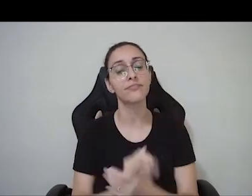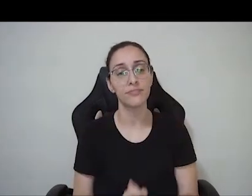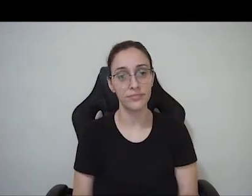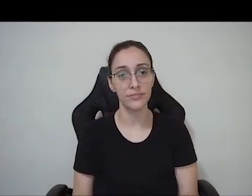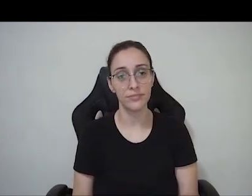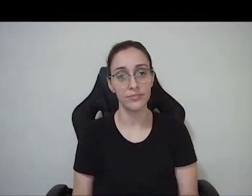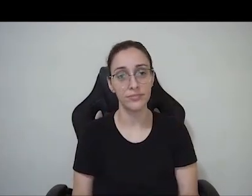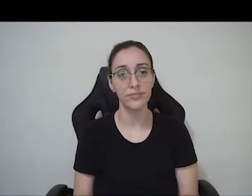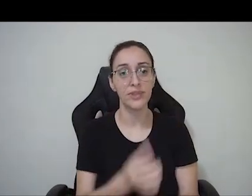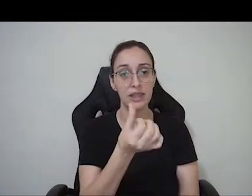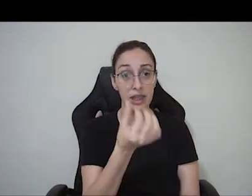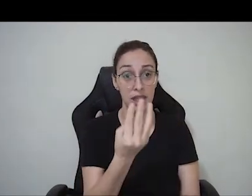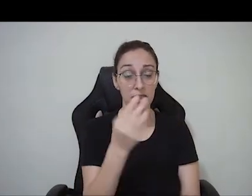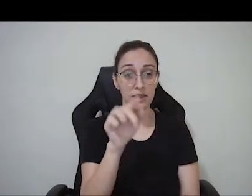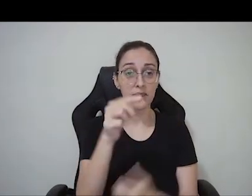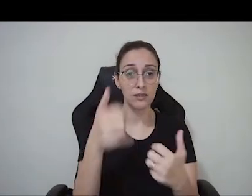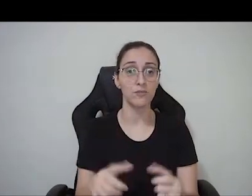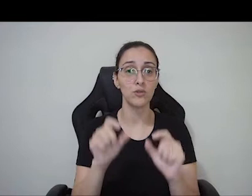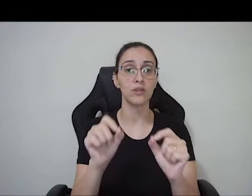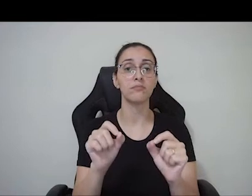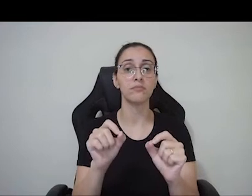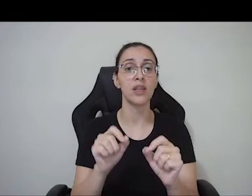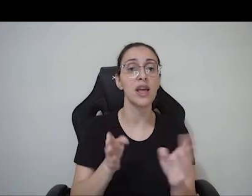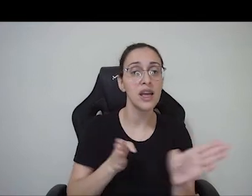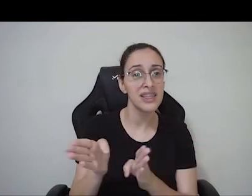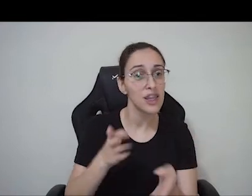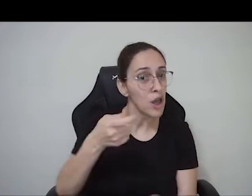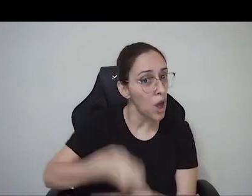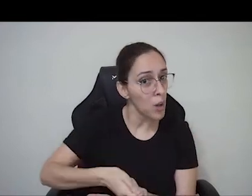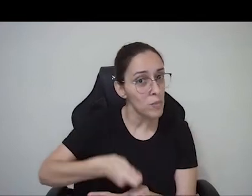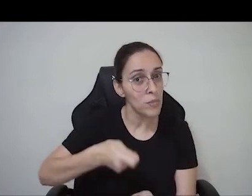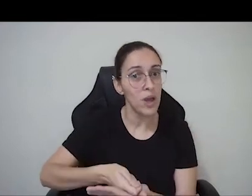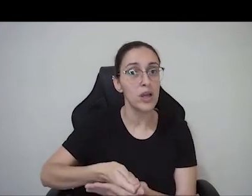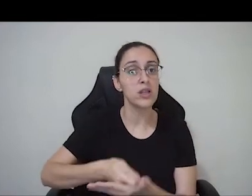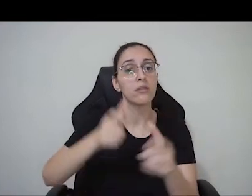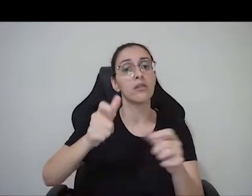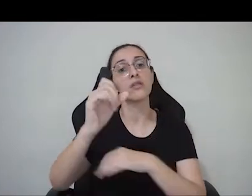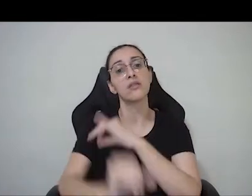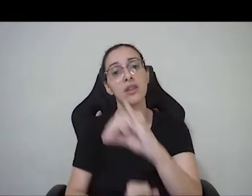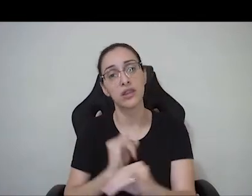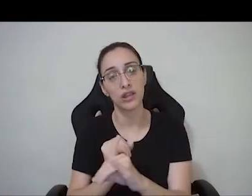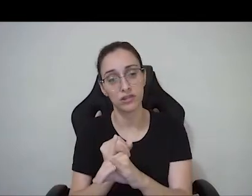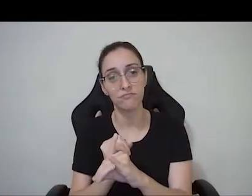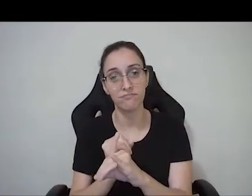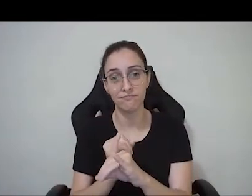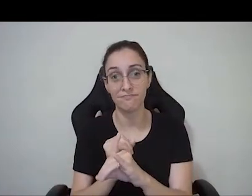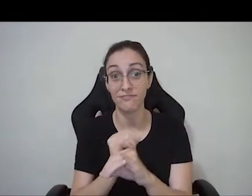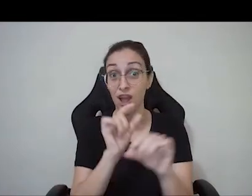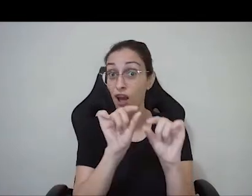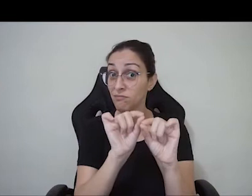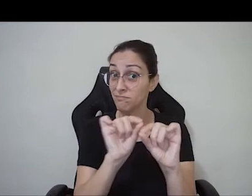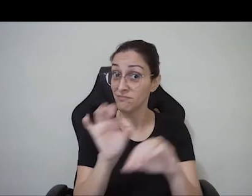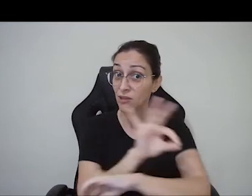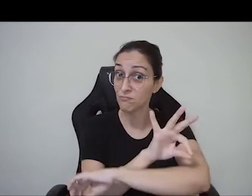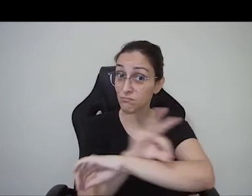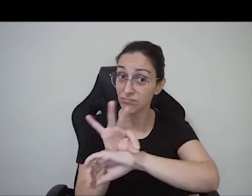Então, o artigo 63, ele diz que é obrigatória a acessibilidade, está grafada